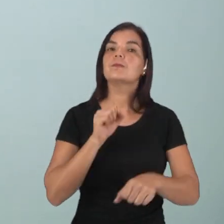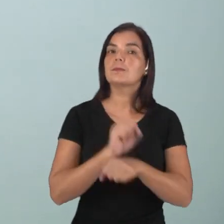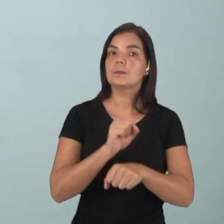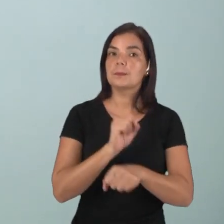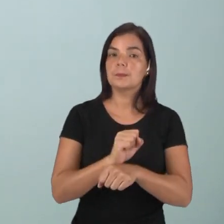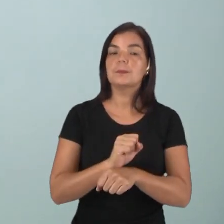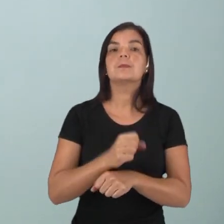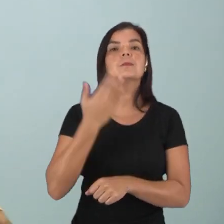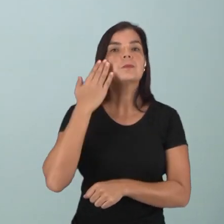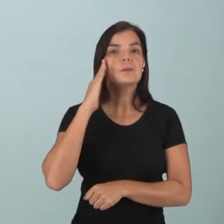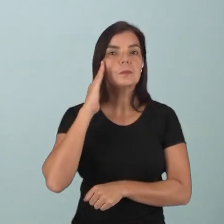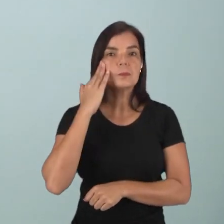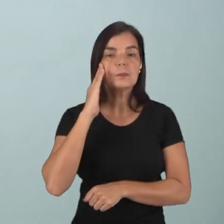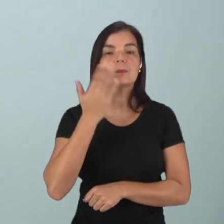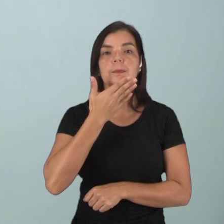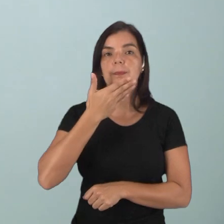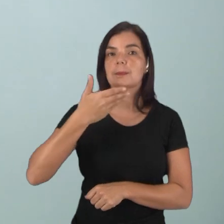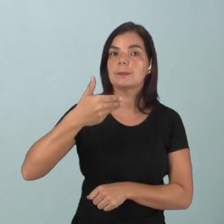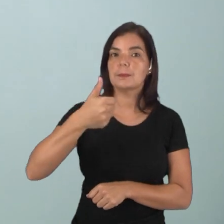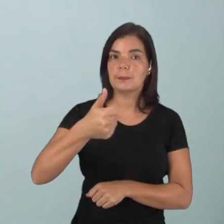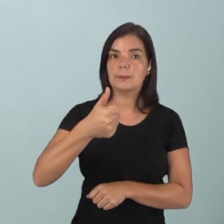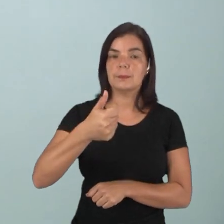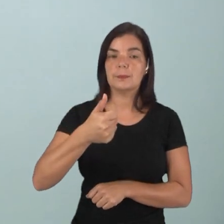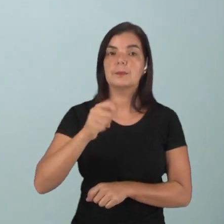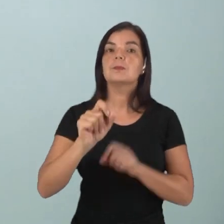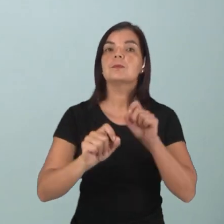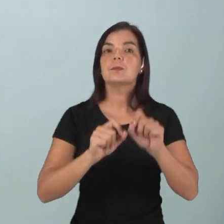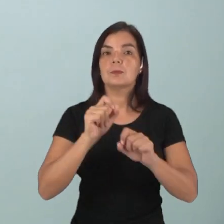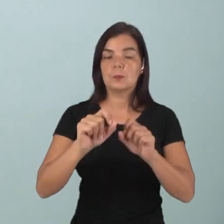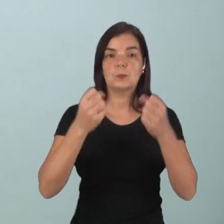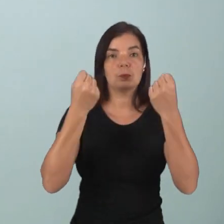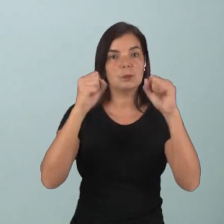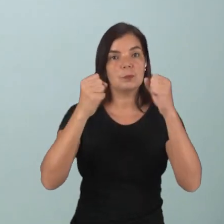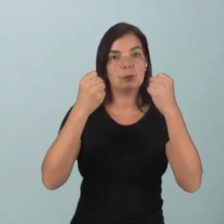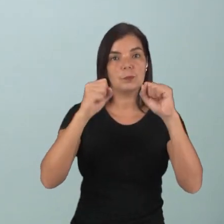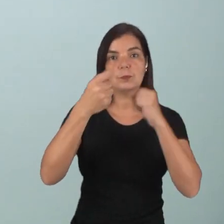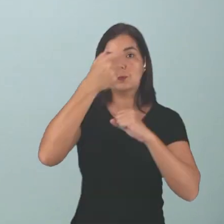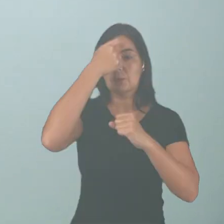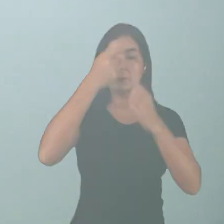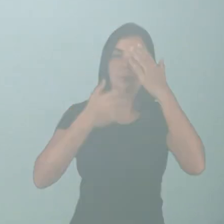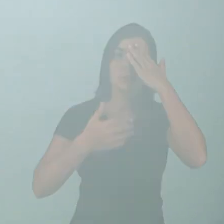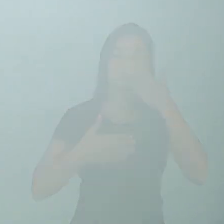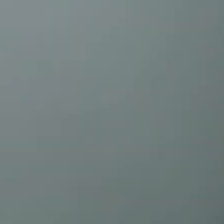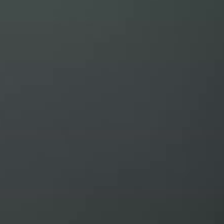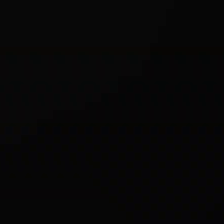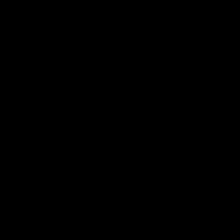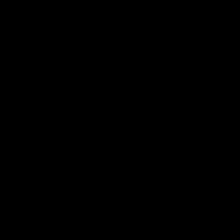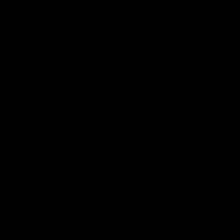webaulasEAD.ce, e tem acesso a todo o conteúdo do ensino religioso sexto ano. Tchau!